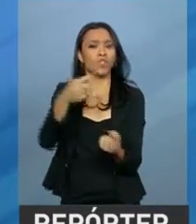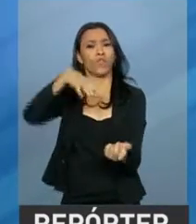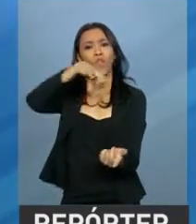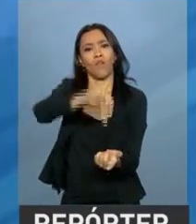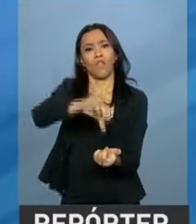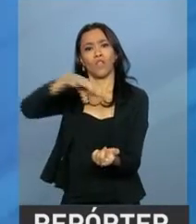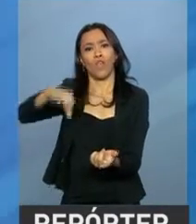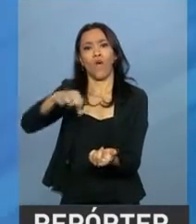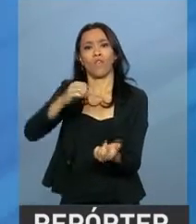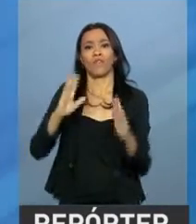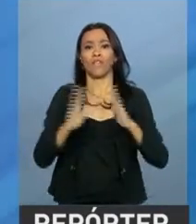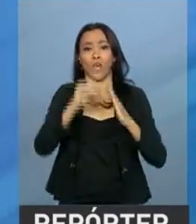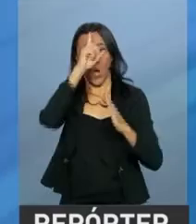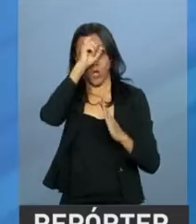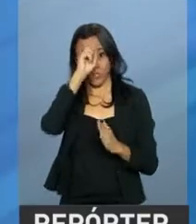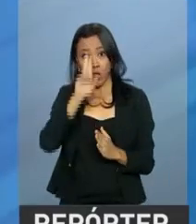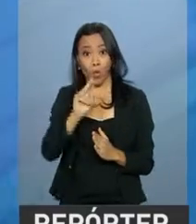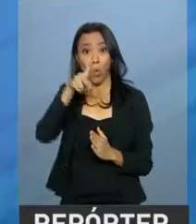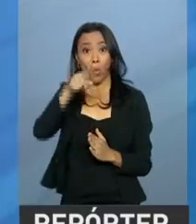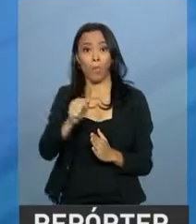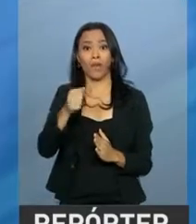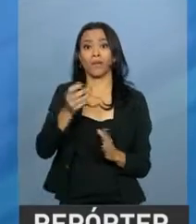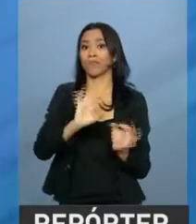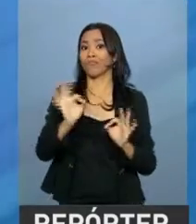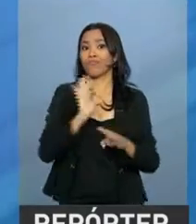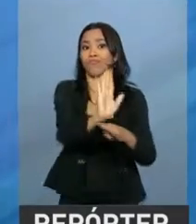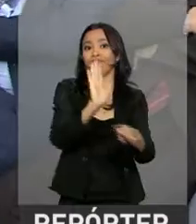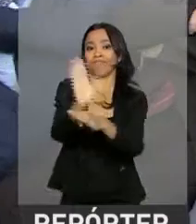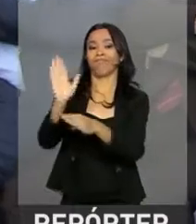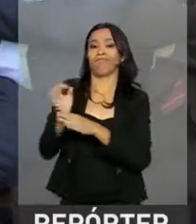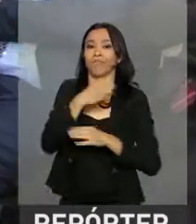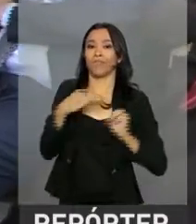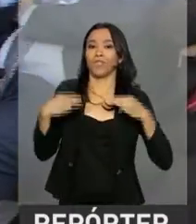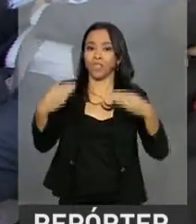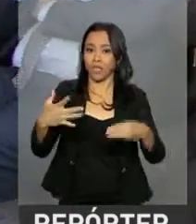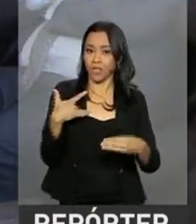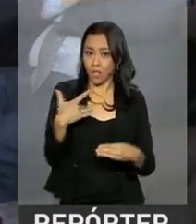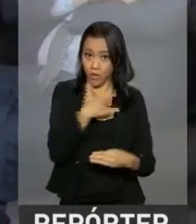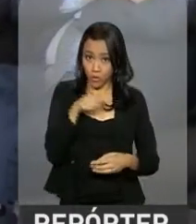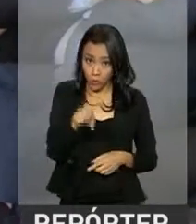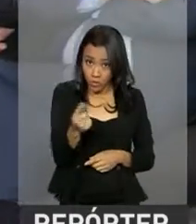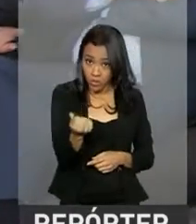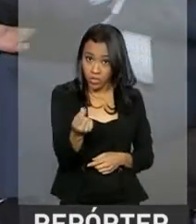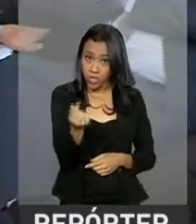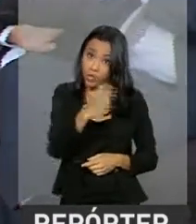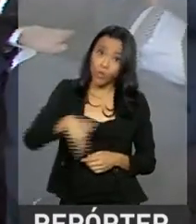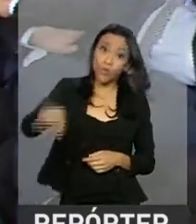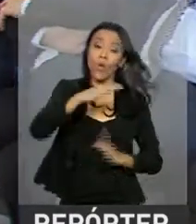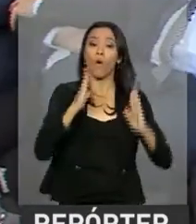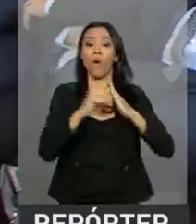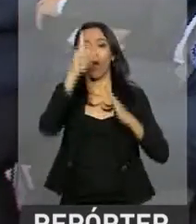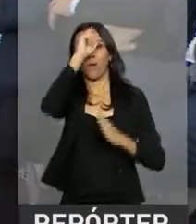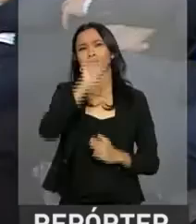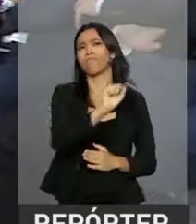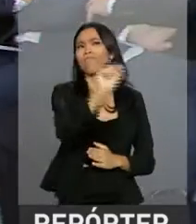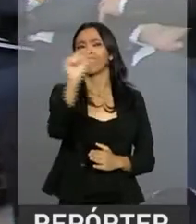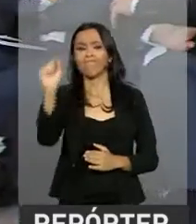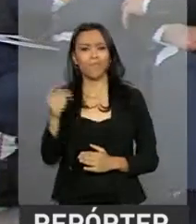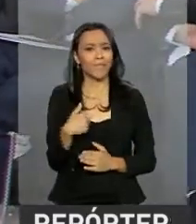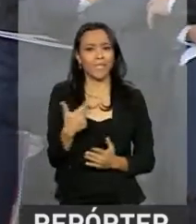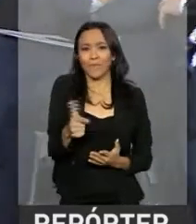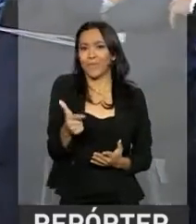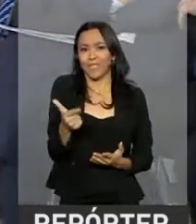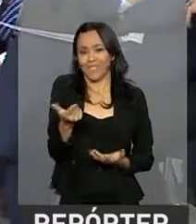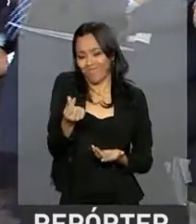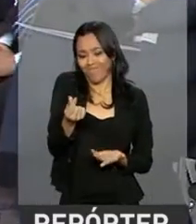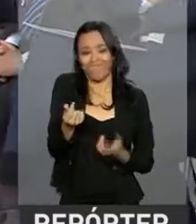99 upas que estavam funcionando sem a contrapartida do Ministério da Saúde com esses recursos todas as unidades que operavam sem essa